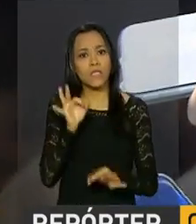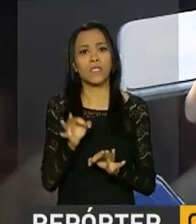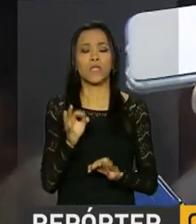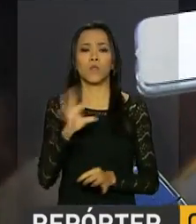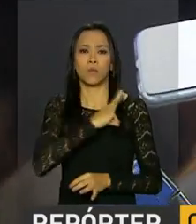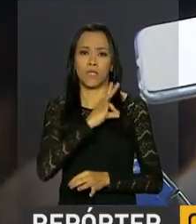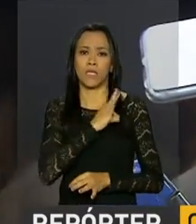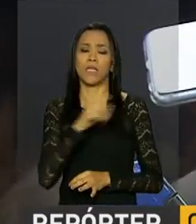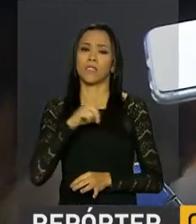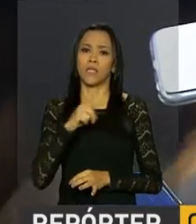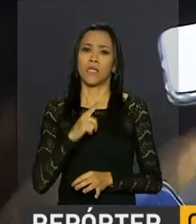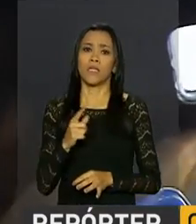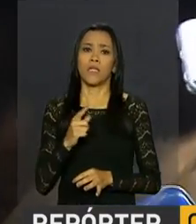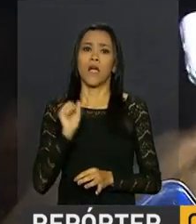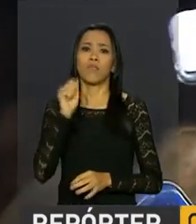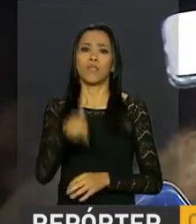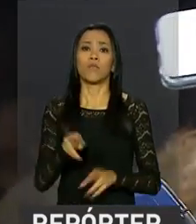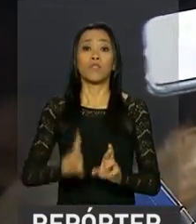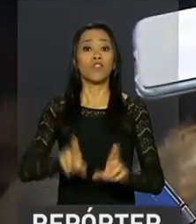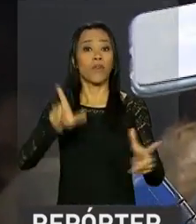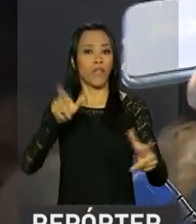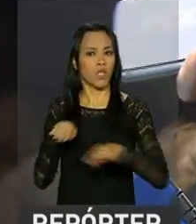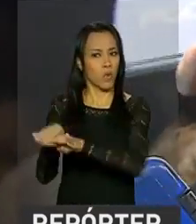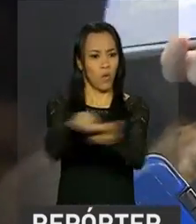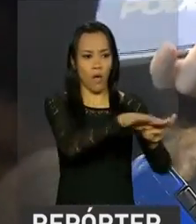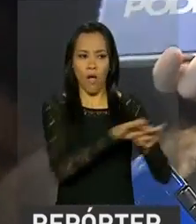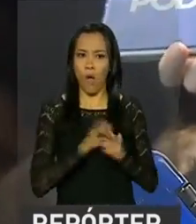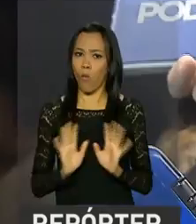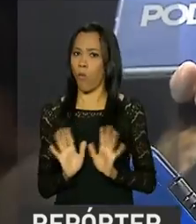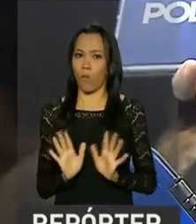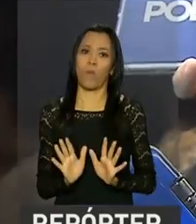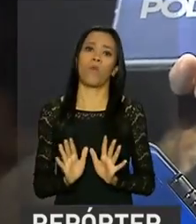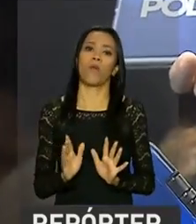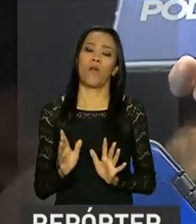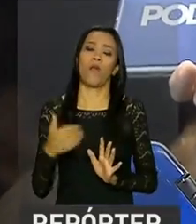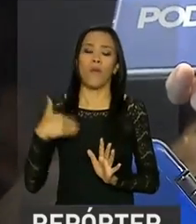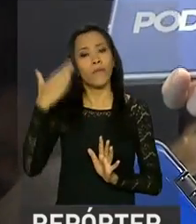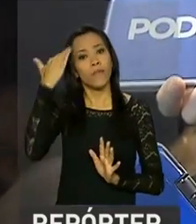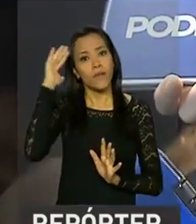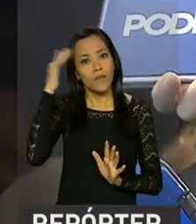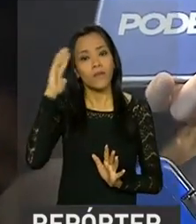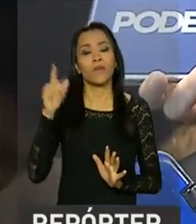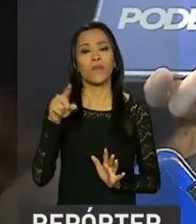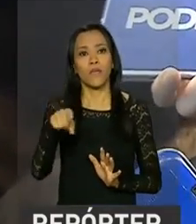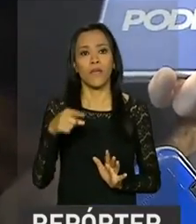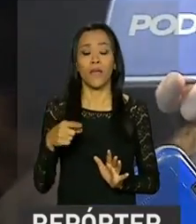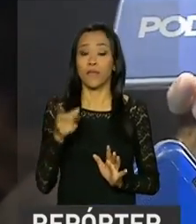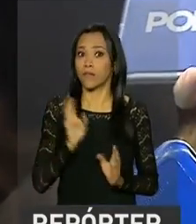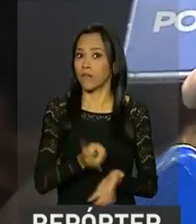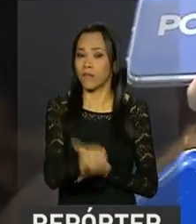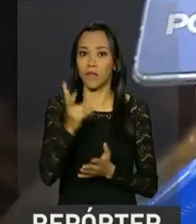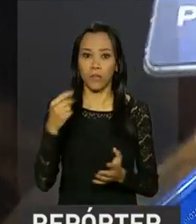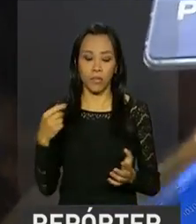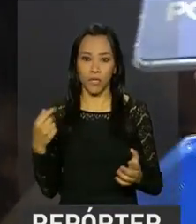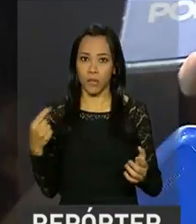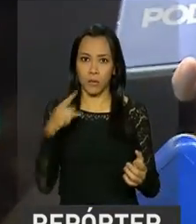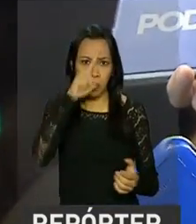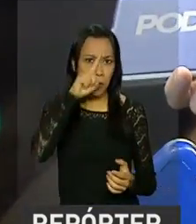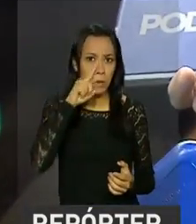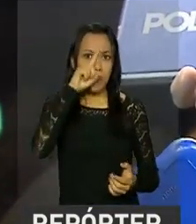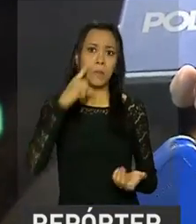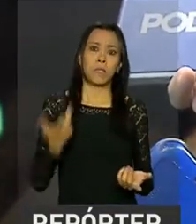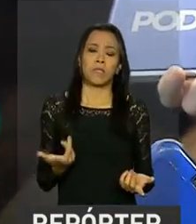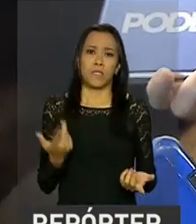uma aposentadoria diferenciada? Eu entendo que é. O policial vive uma guerra permanente. O